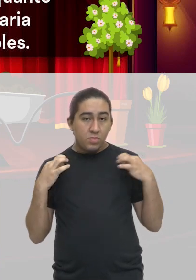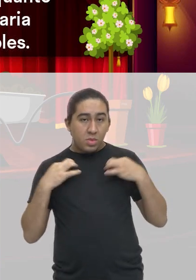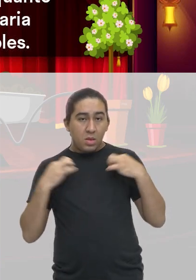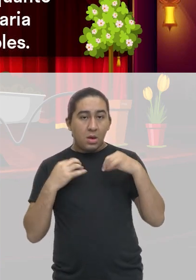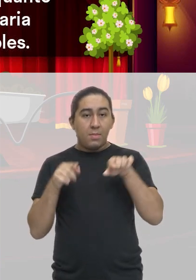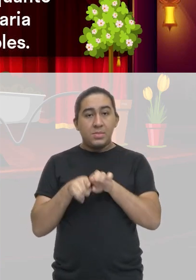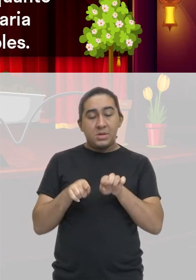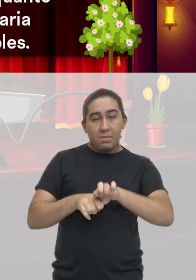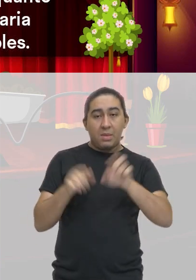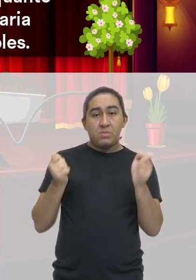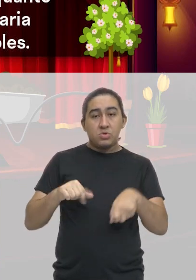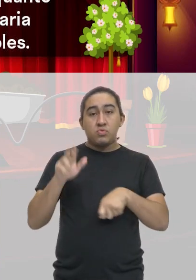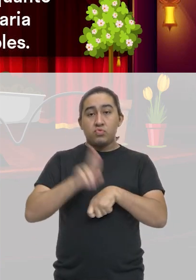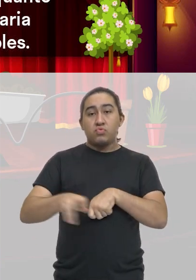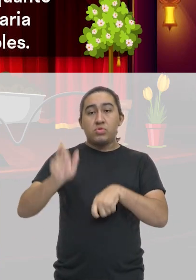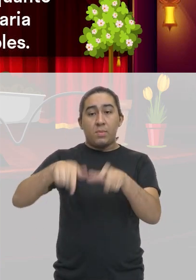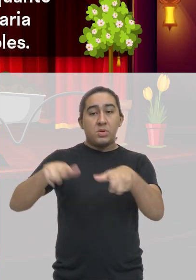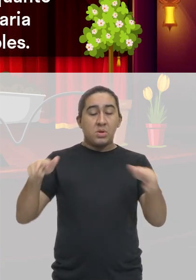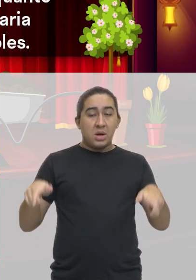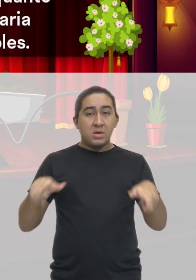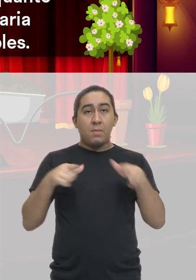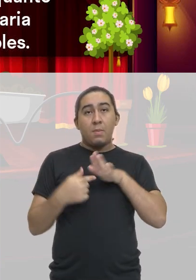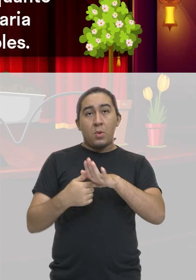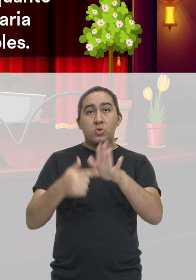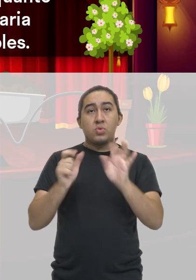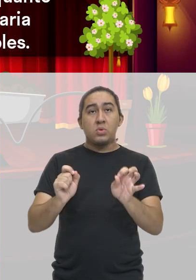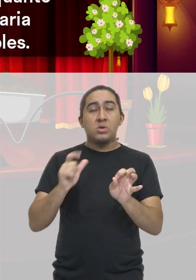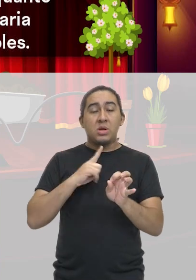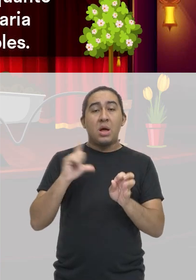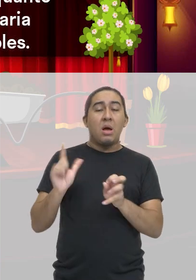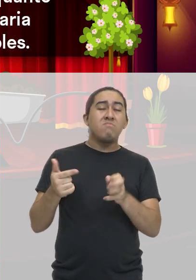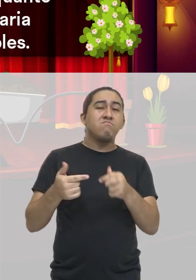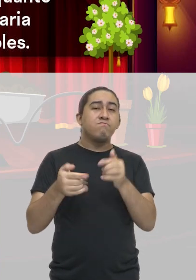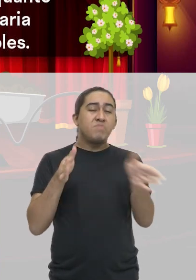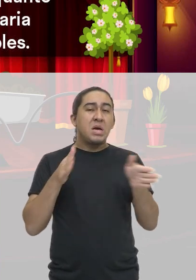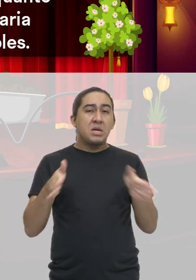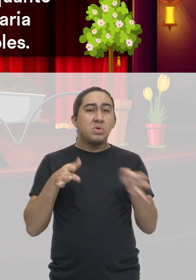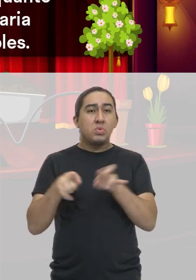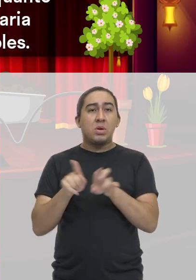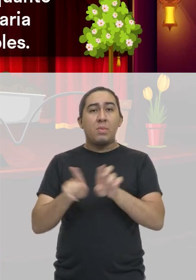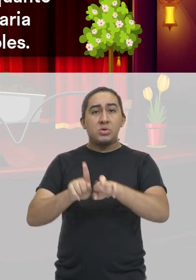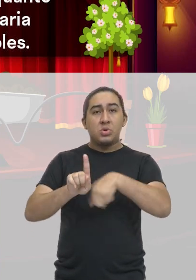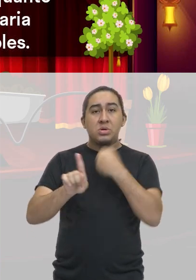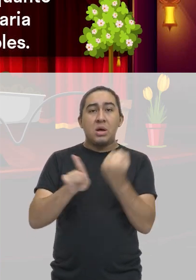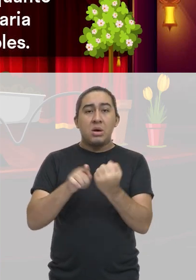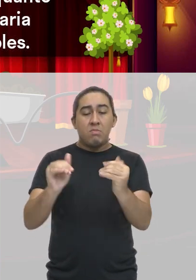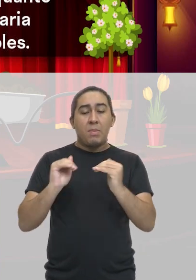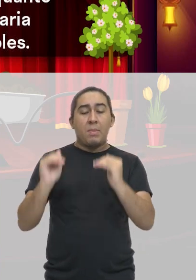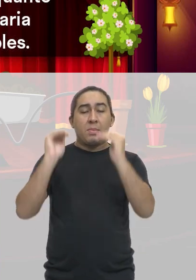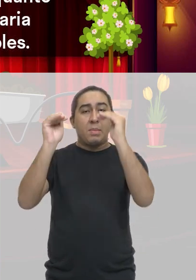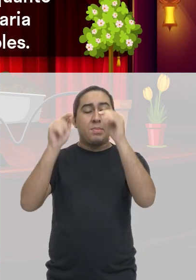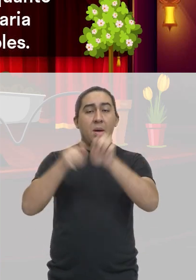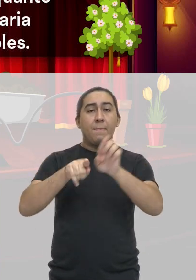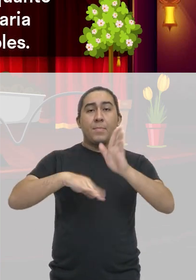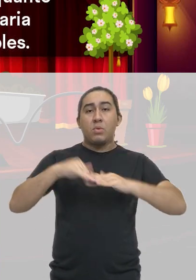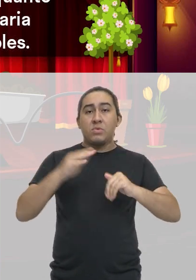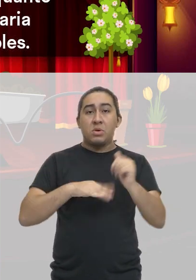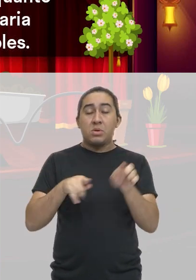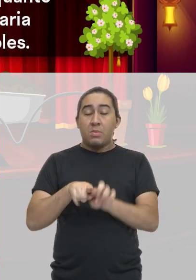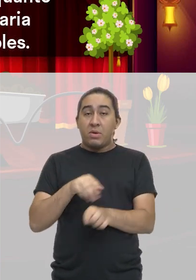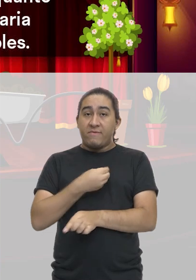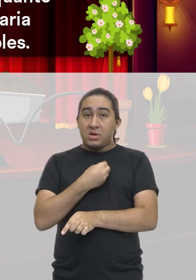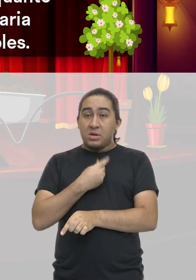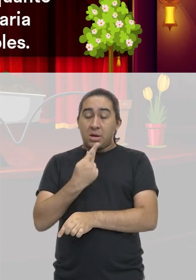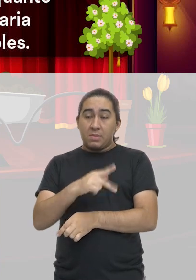acessórios usados pelo personagem que indicam sua época, condições social, profissão e estilo de vida.